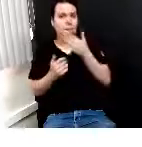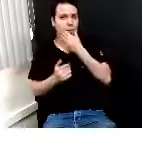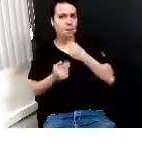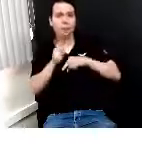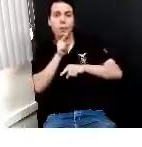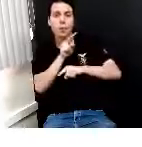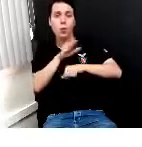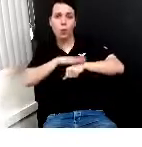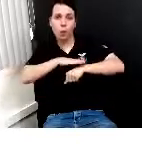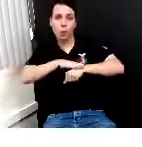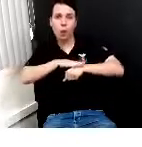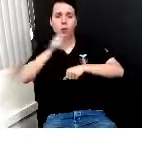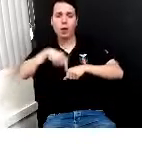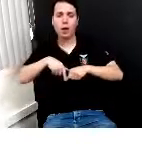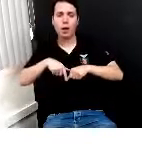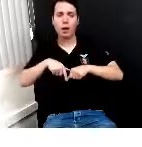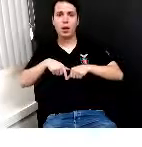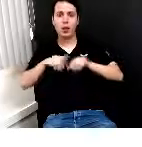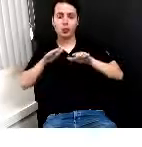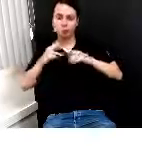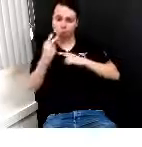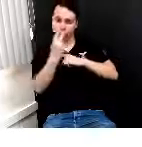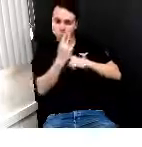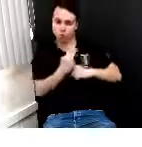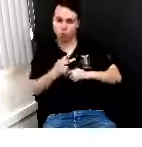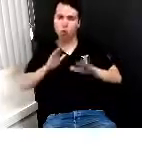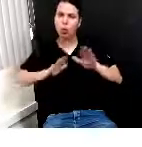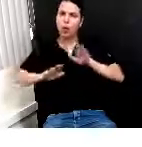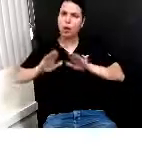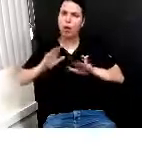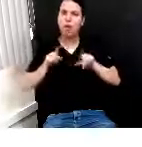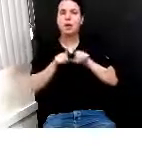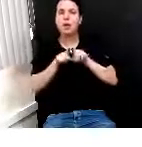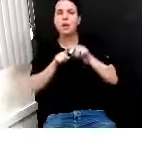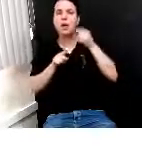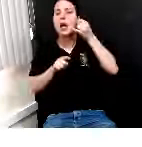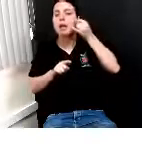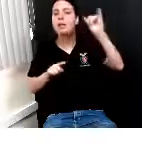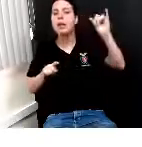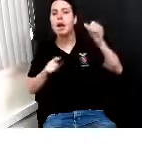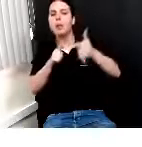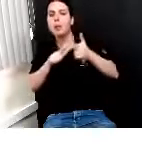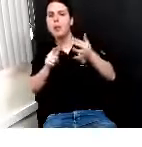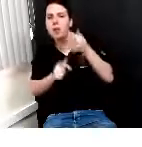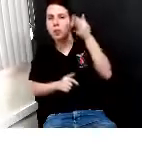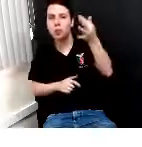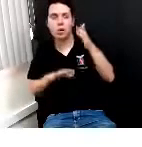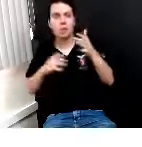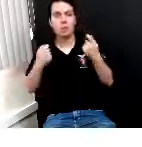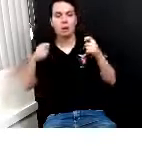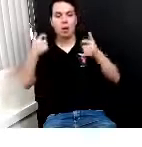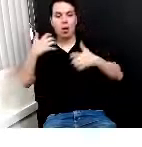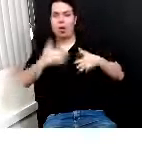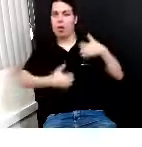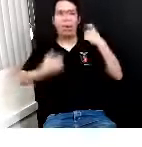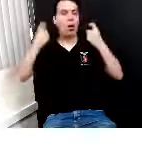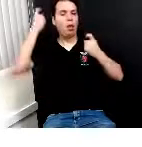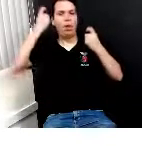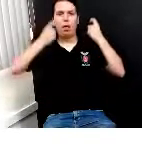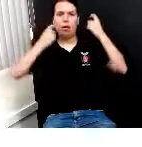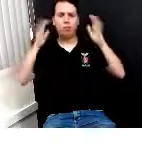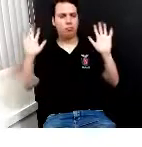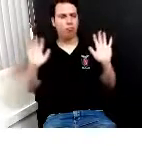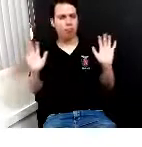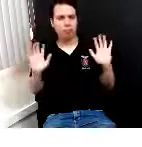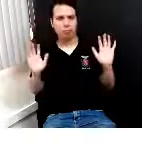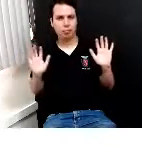de... Né, de desespero. Isso. Então vamos ter calma, né? Um ponto acho que a senhora destacou muito importante: